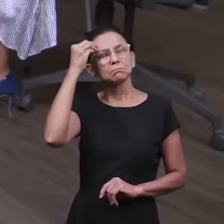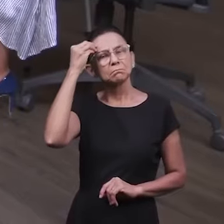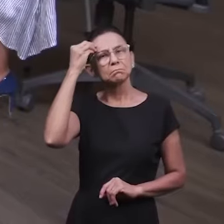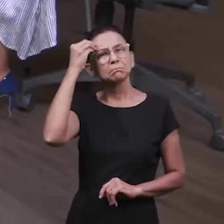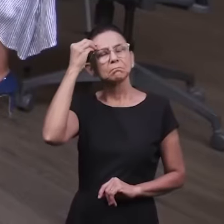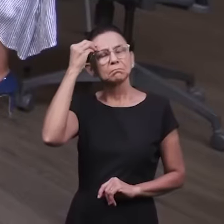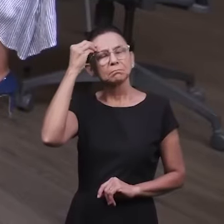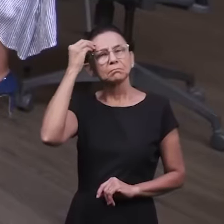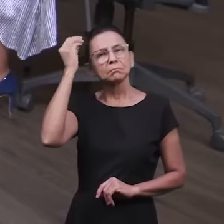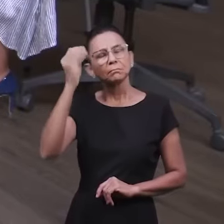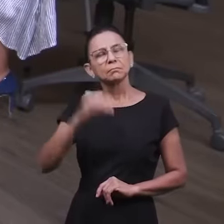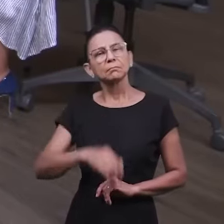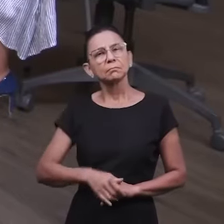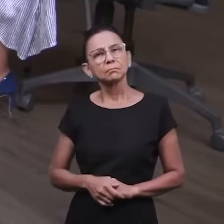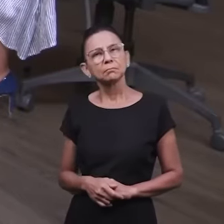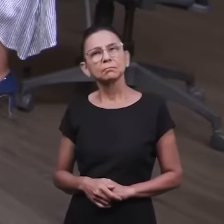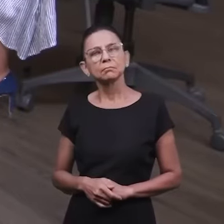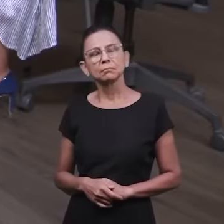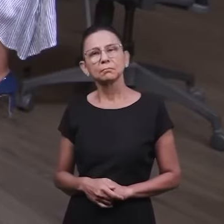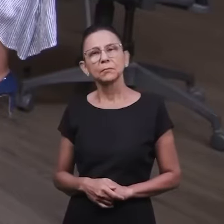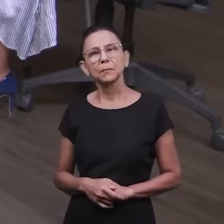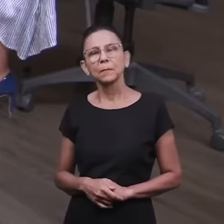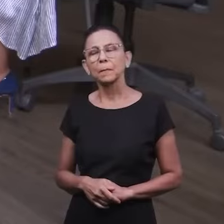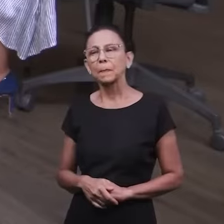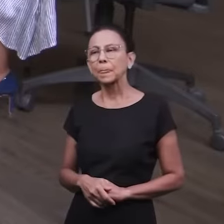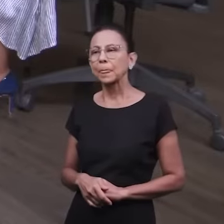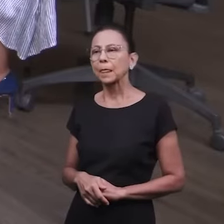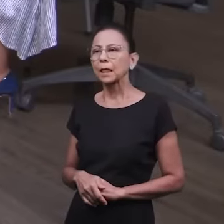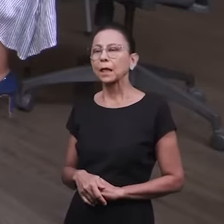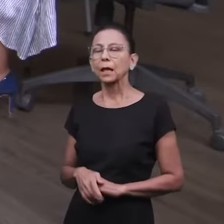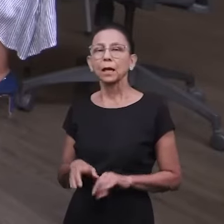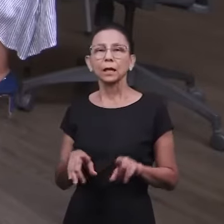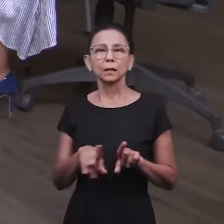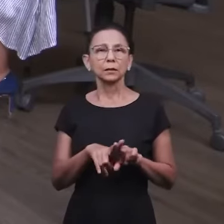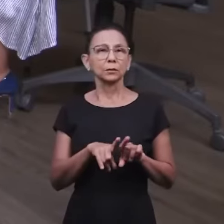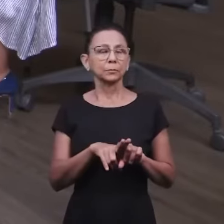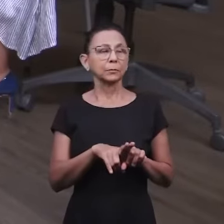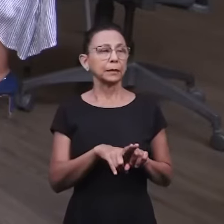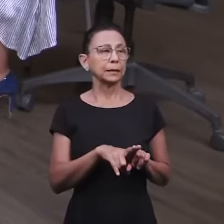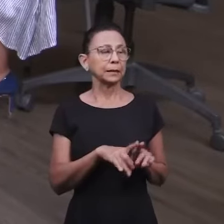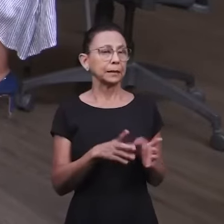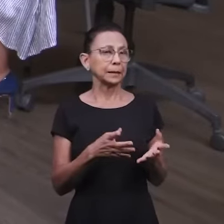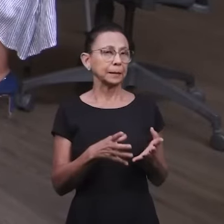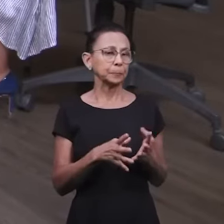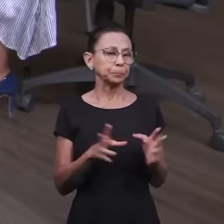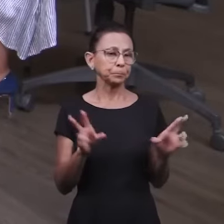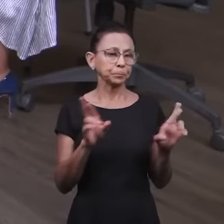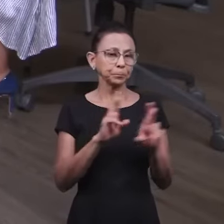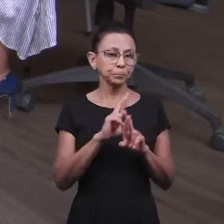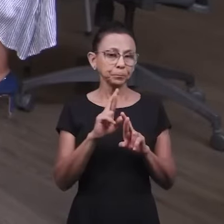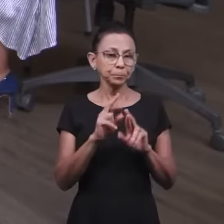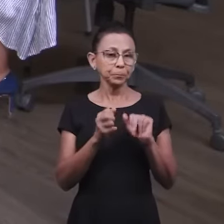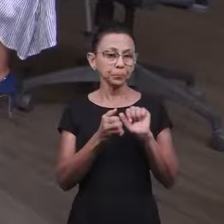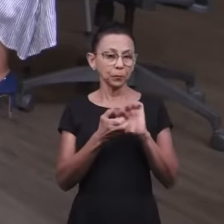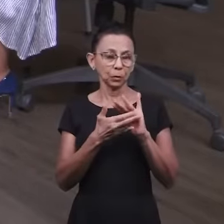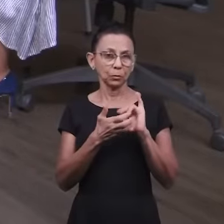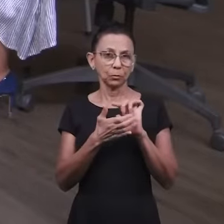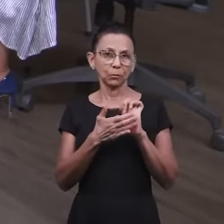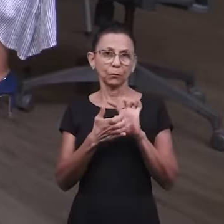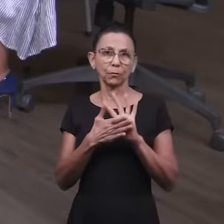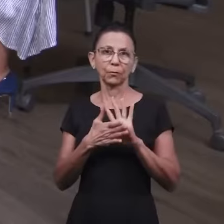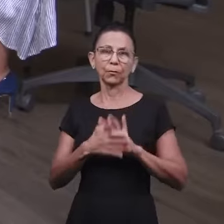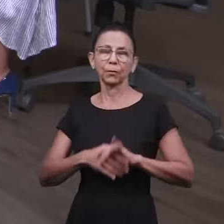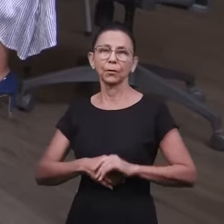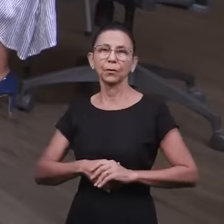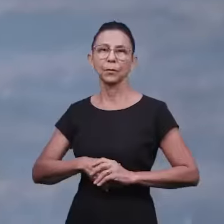Né, e Josias, acho que em relação ao louvor, eu vou dar uma expressão que não é nem muito espiritual, mas eu acho que em relação ao louvor, as